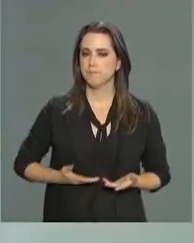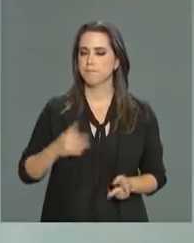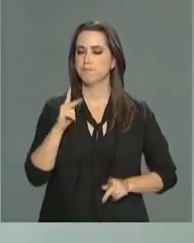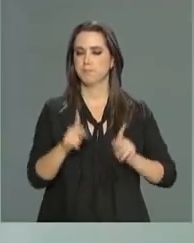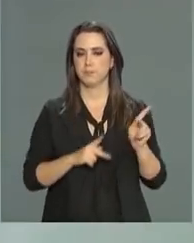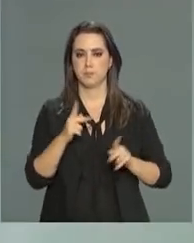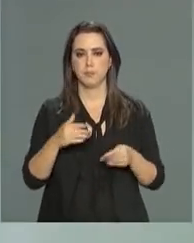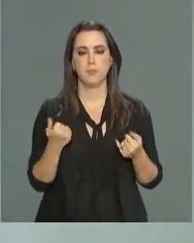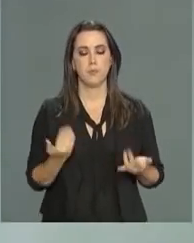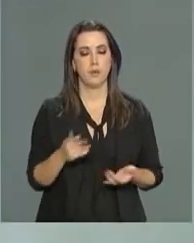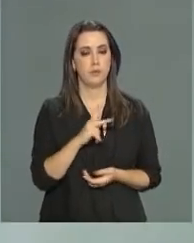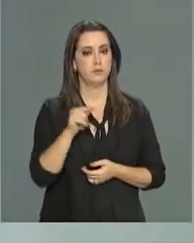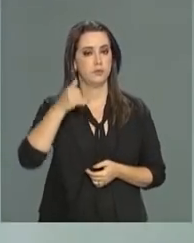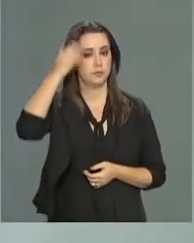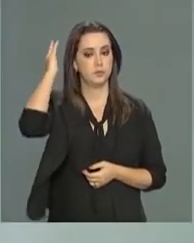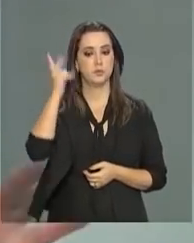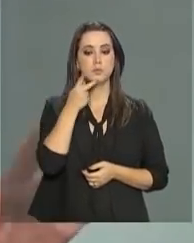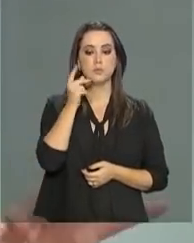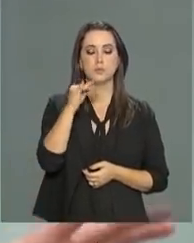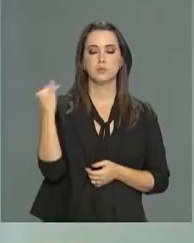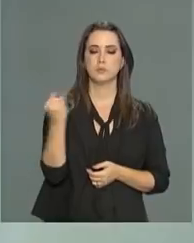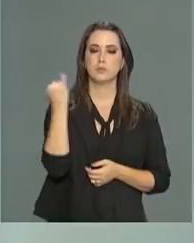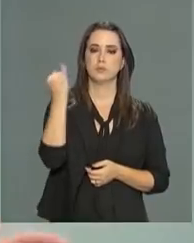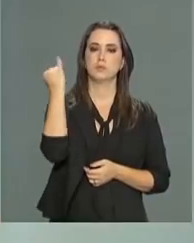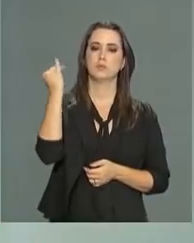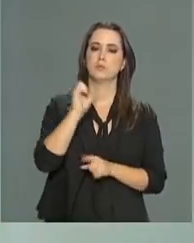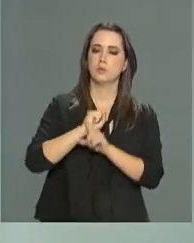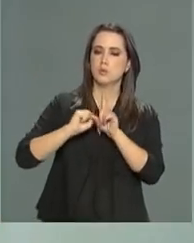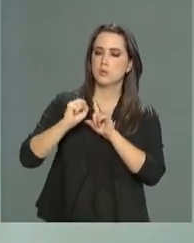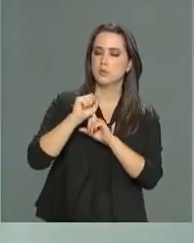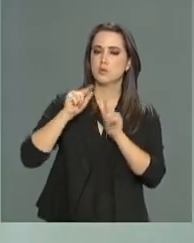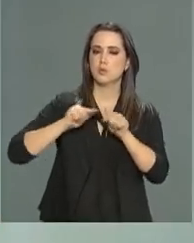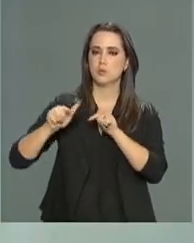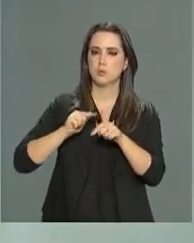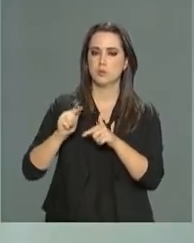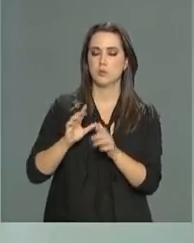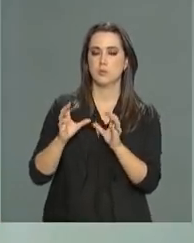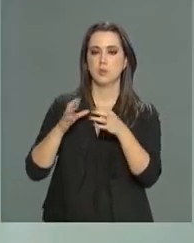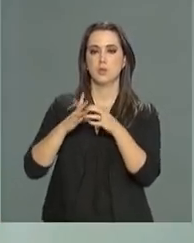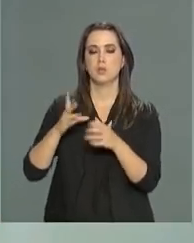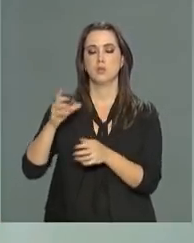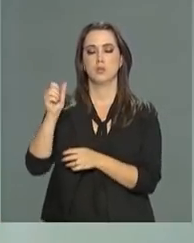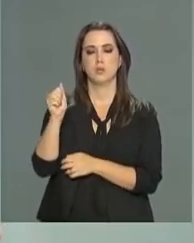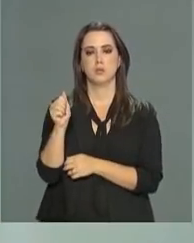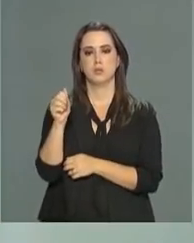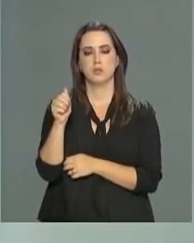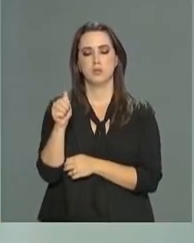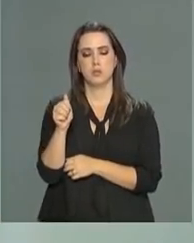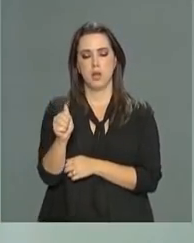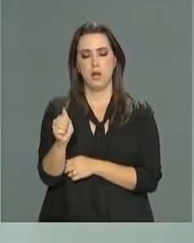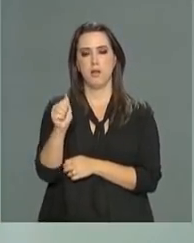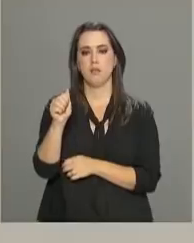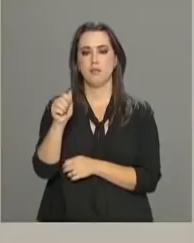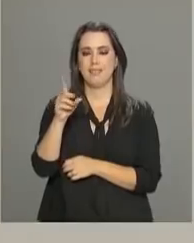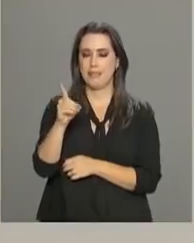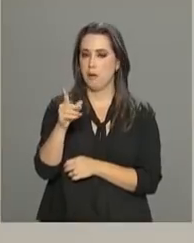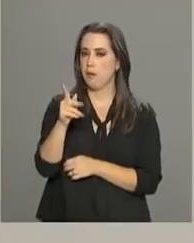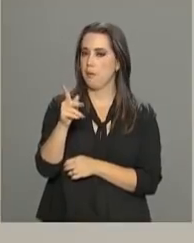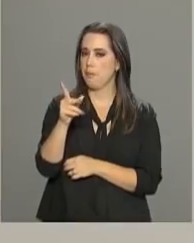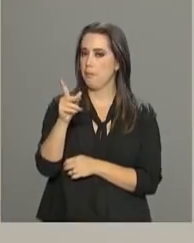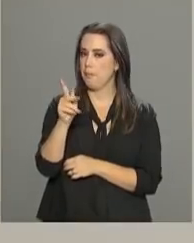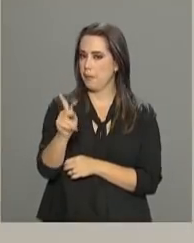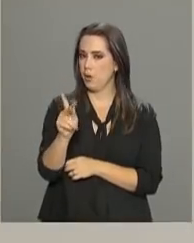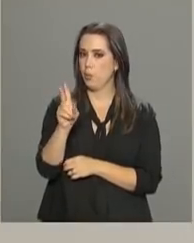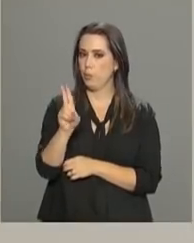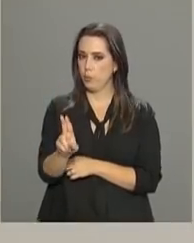presidente michel temer comentou a importância social do trabalho dos defensores públicos em todo o país a defensoria